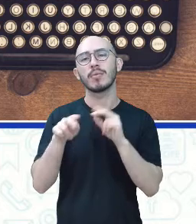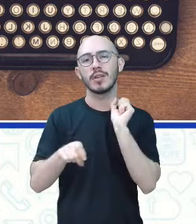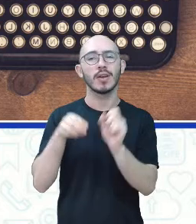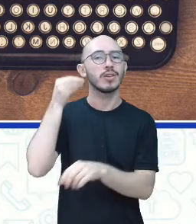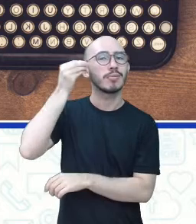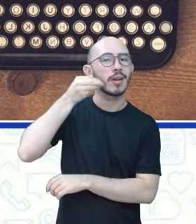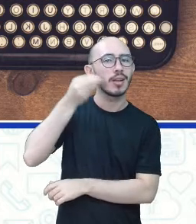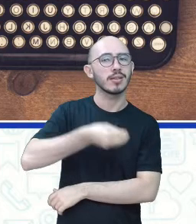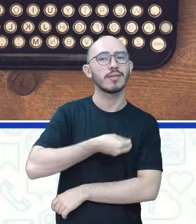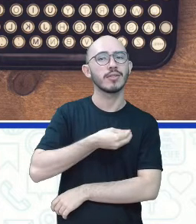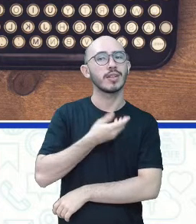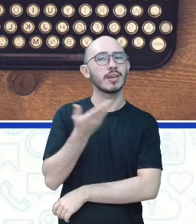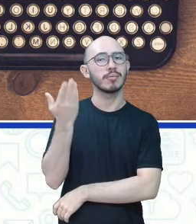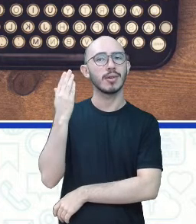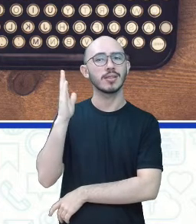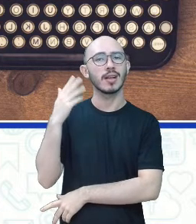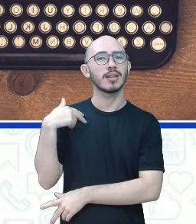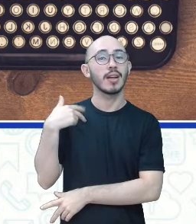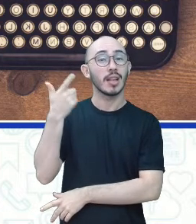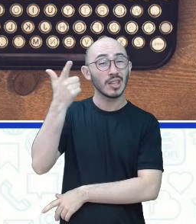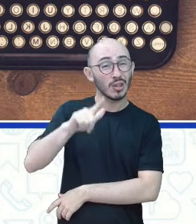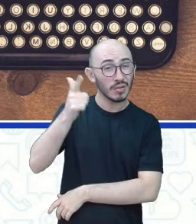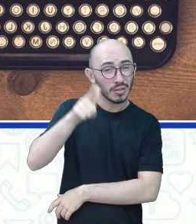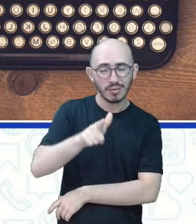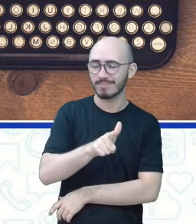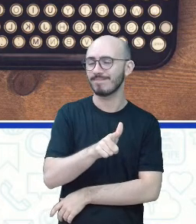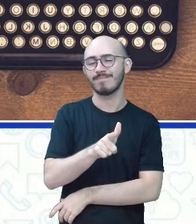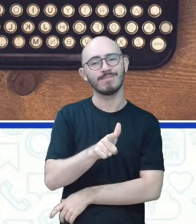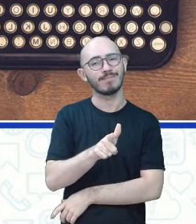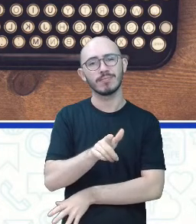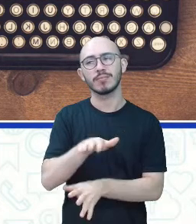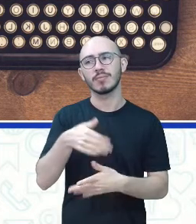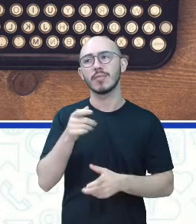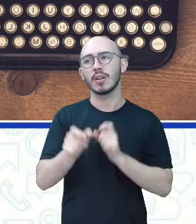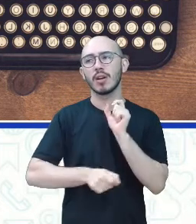experiências vividas, elas não são mais repetidas. Então, o próprio